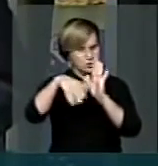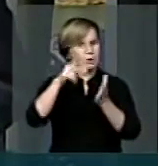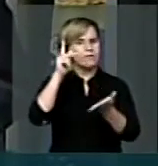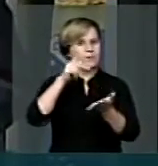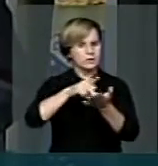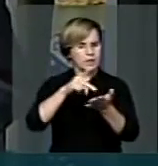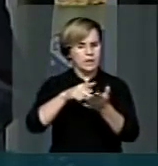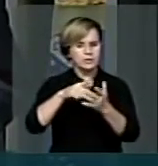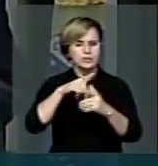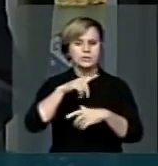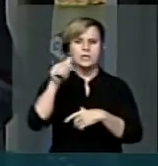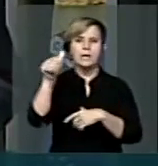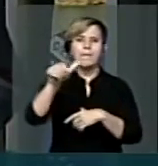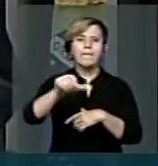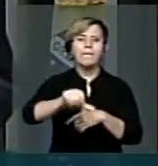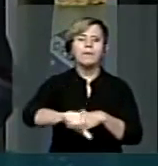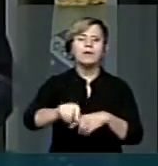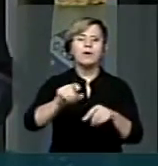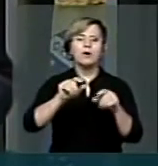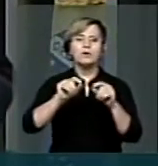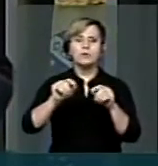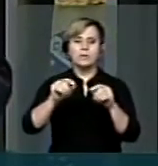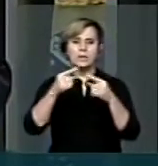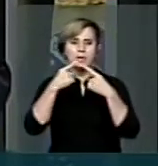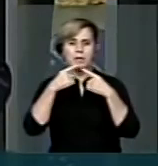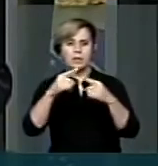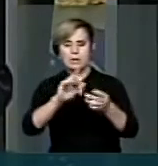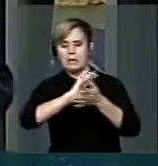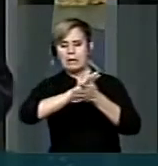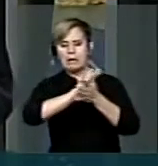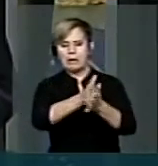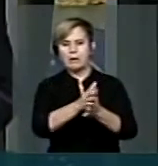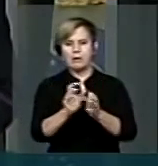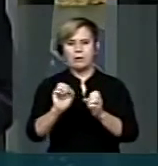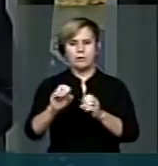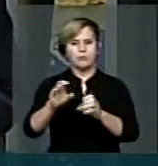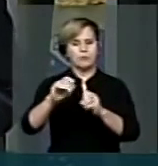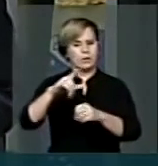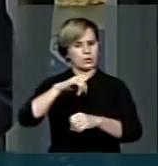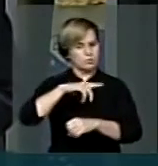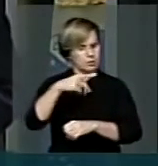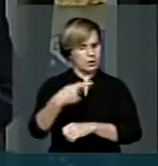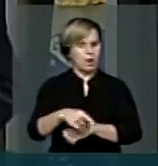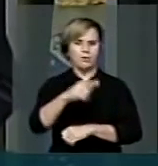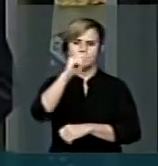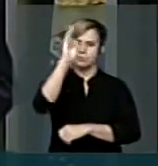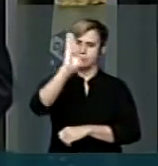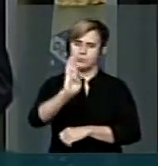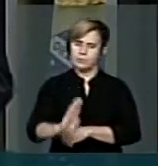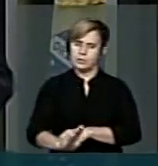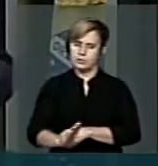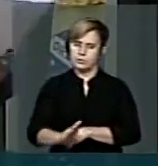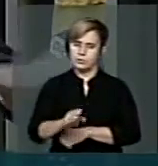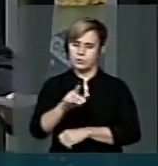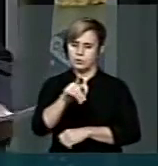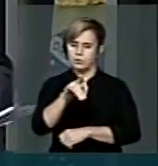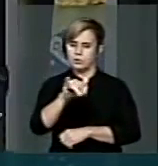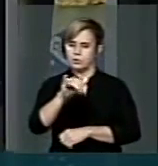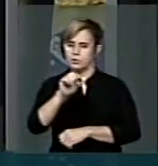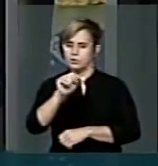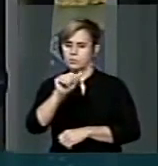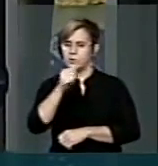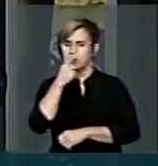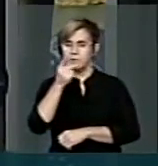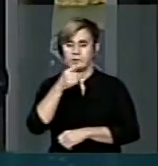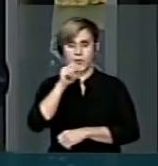com agravante, denuncia o apartheid educacional que existe no Brasil. Segundo os dados do PISA, se o Brasil fosse representado